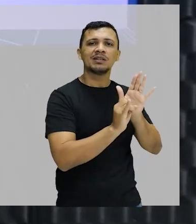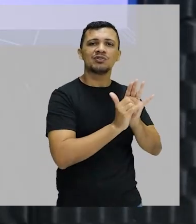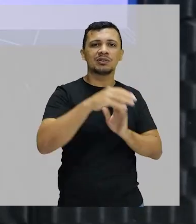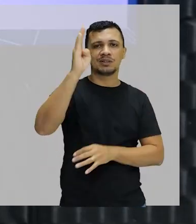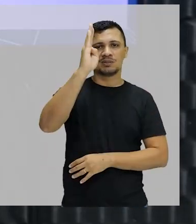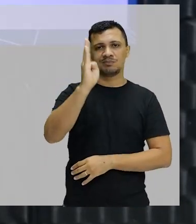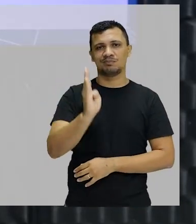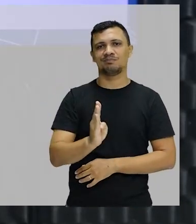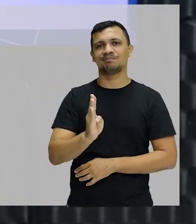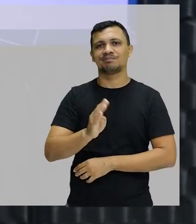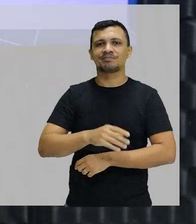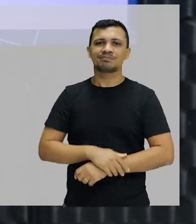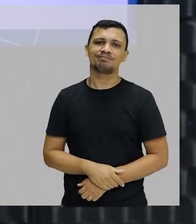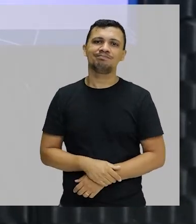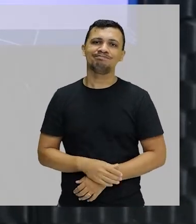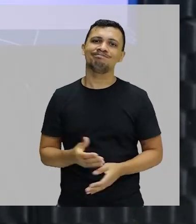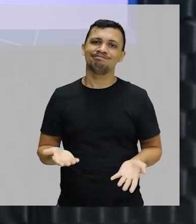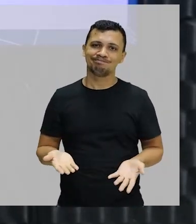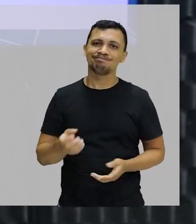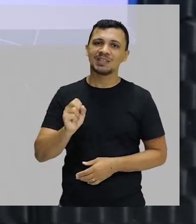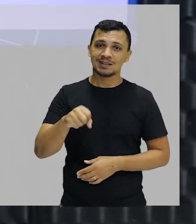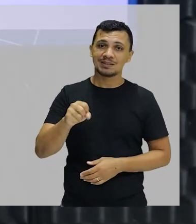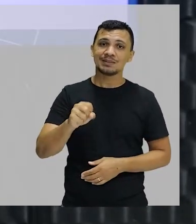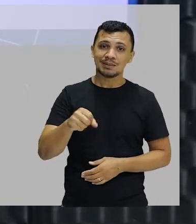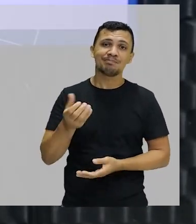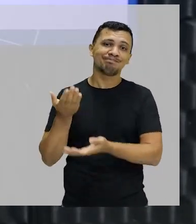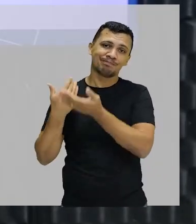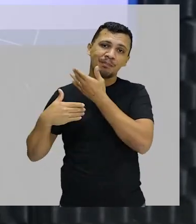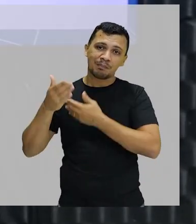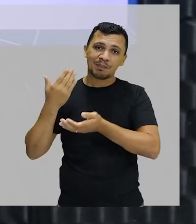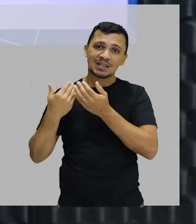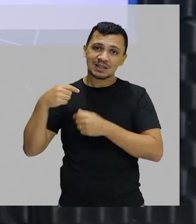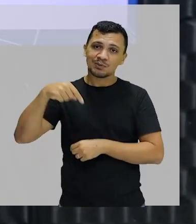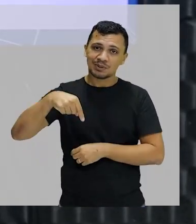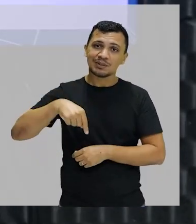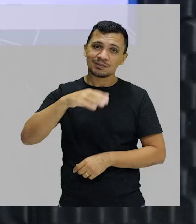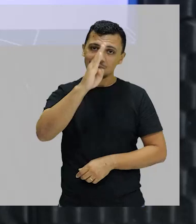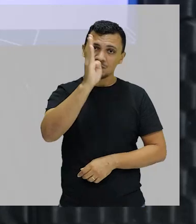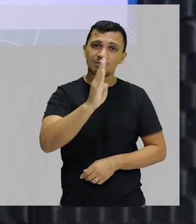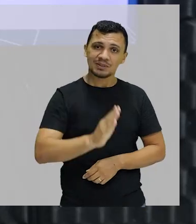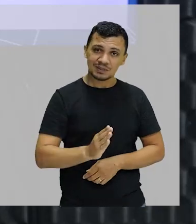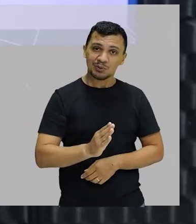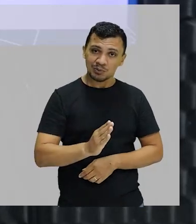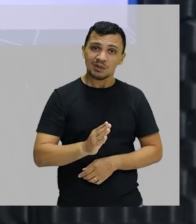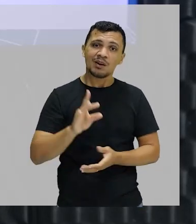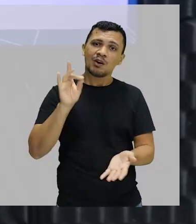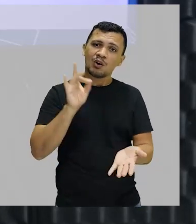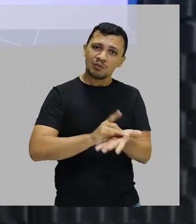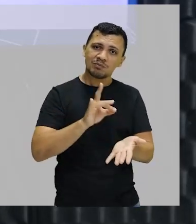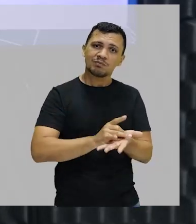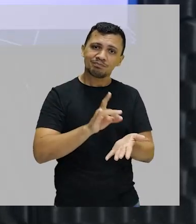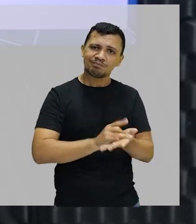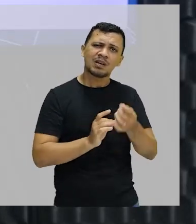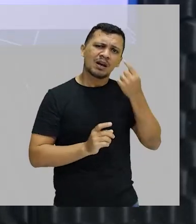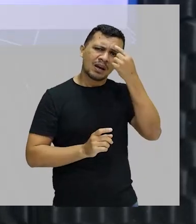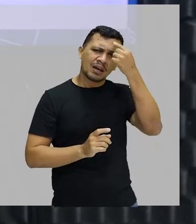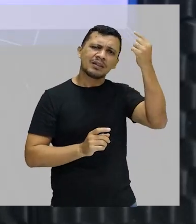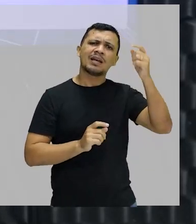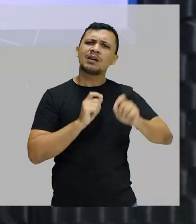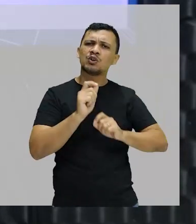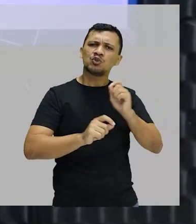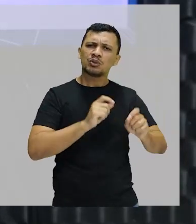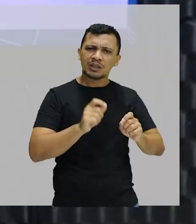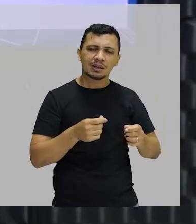brasileira. Então, sim, meu jovem, já houve uma época aqui no Brasil onde oficialmente se defendeu a ideia de que era necessário